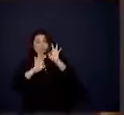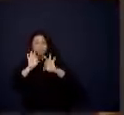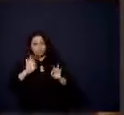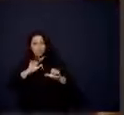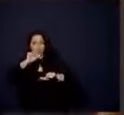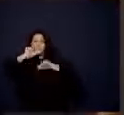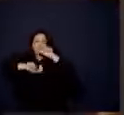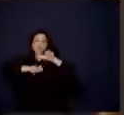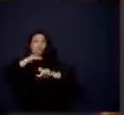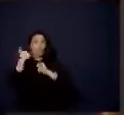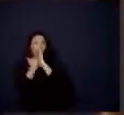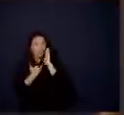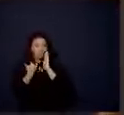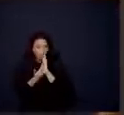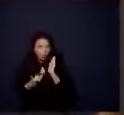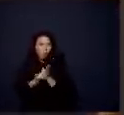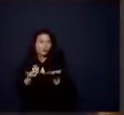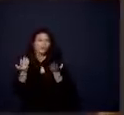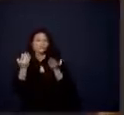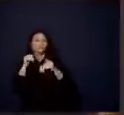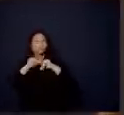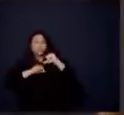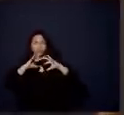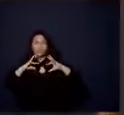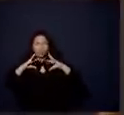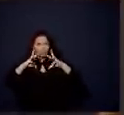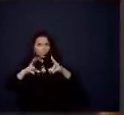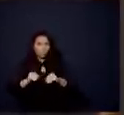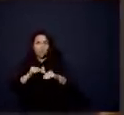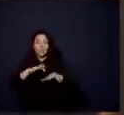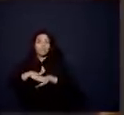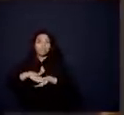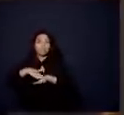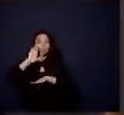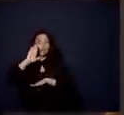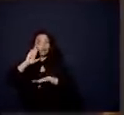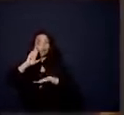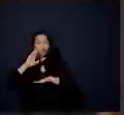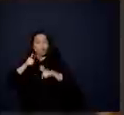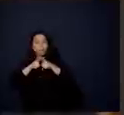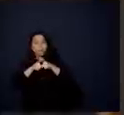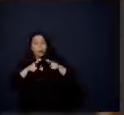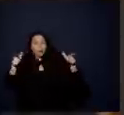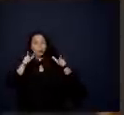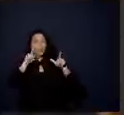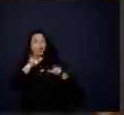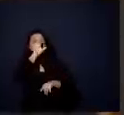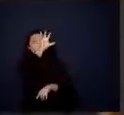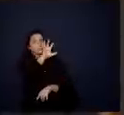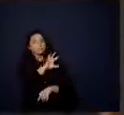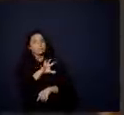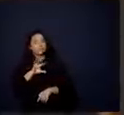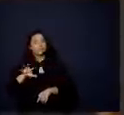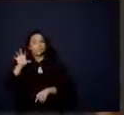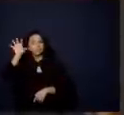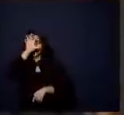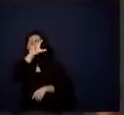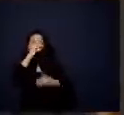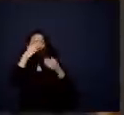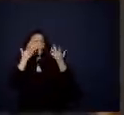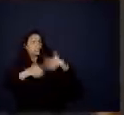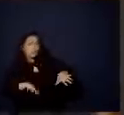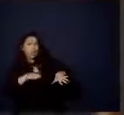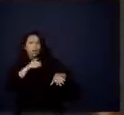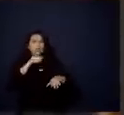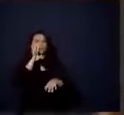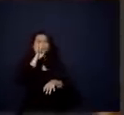por exemplo uma boa parte da Resistência vinha dos Estados hoje tem uma compreensão muito maior Por parte dos Estados da